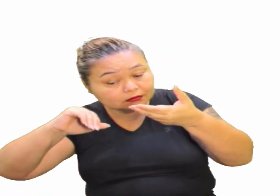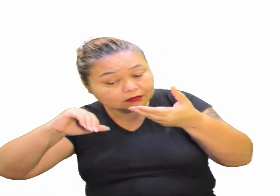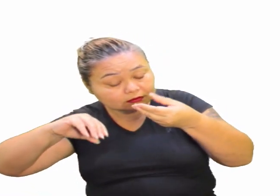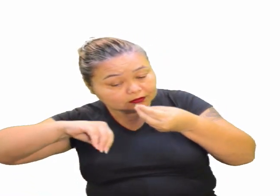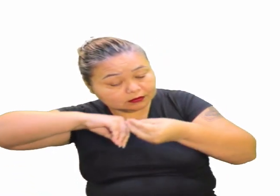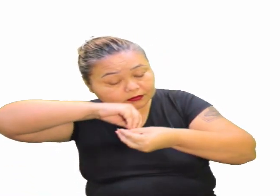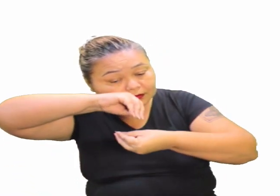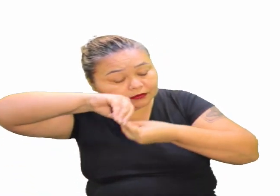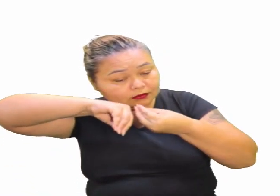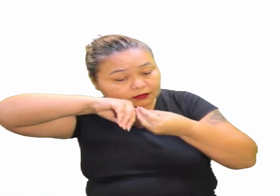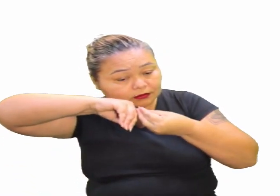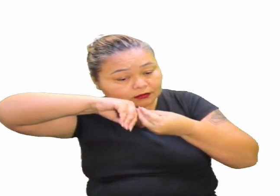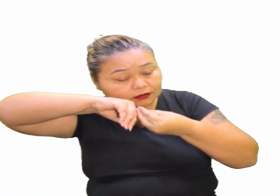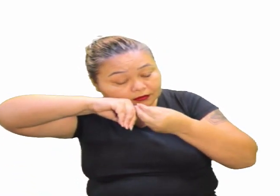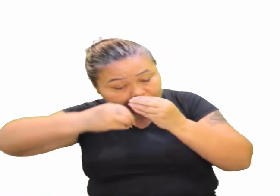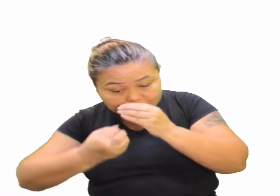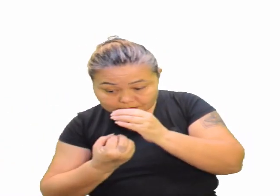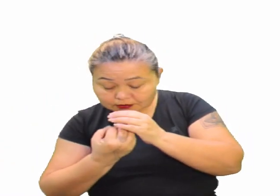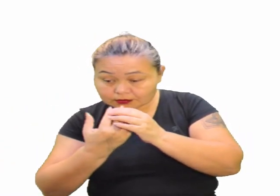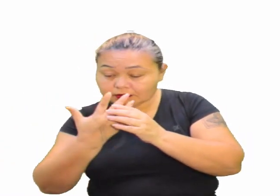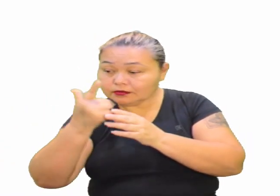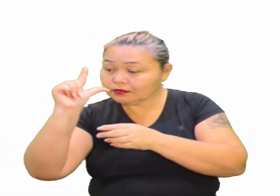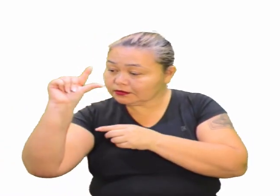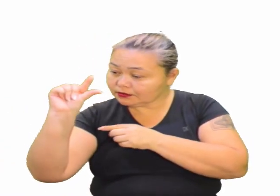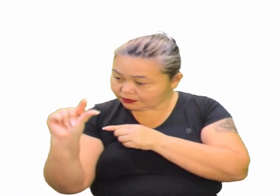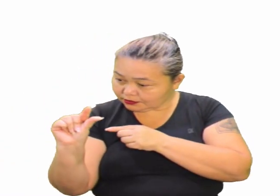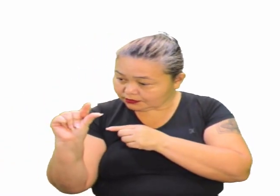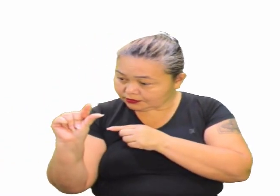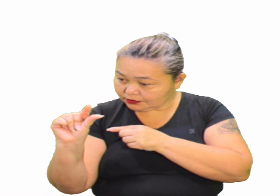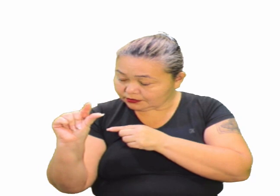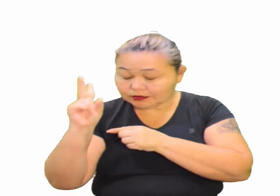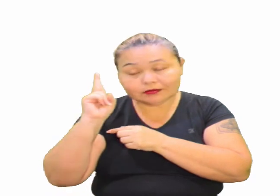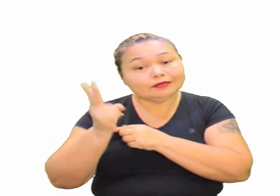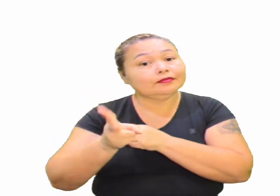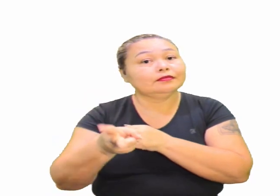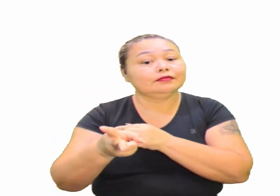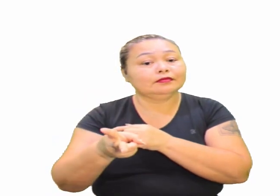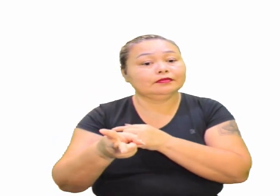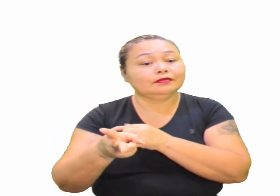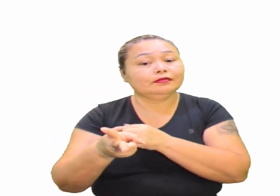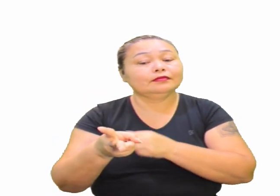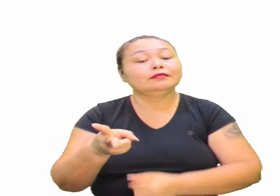primeira, ressurge em menor proporção. Sempre!